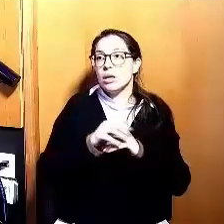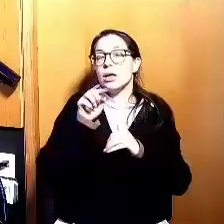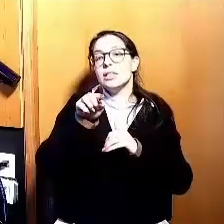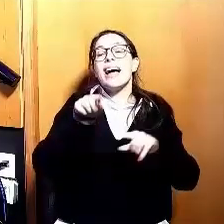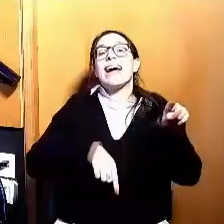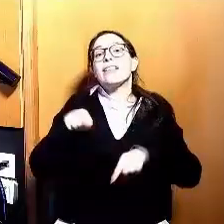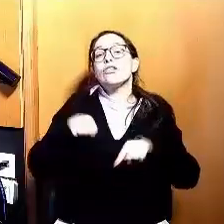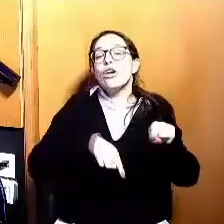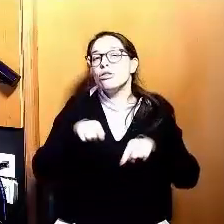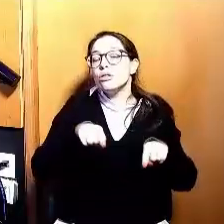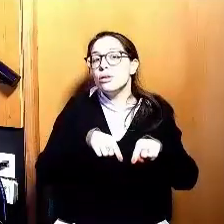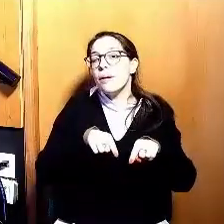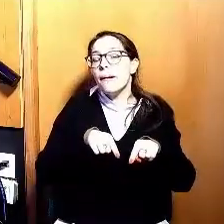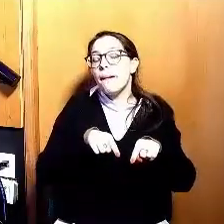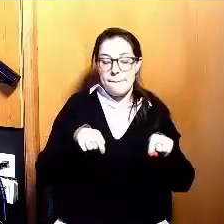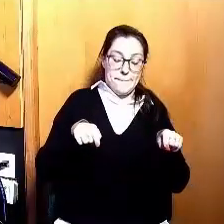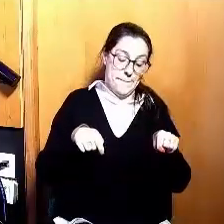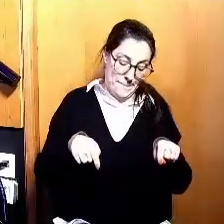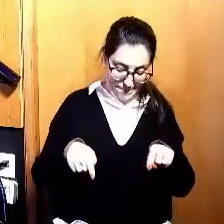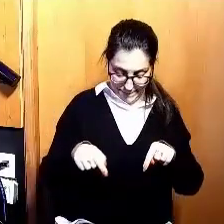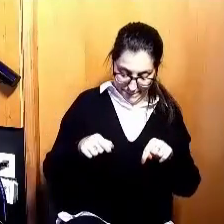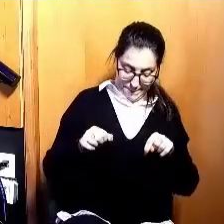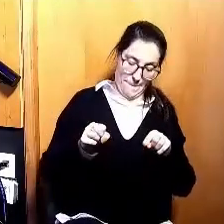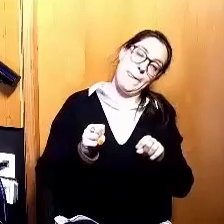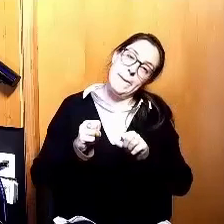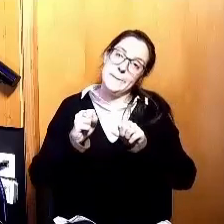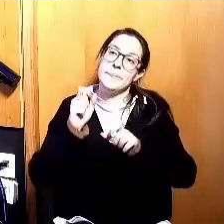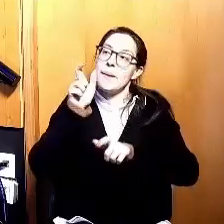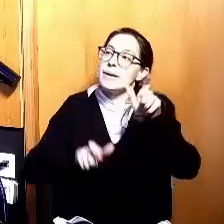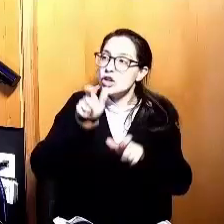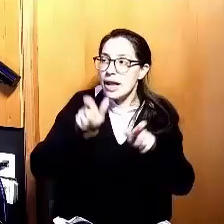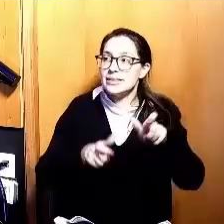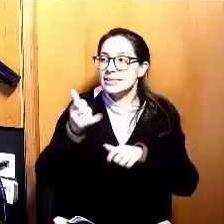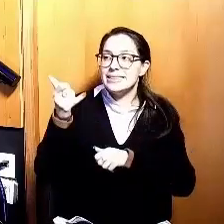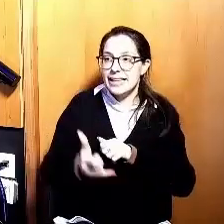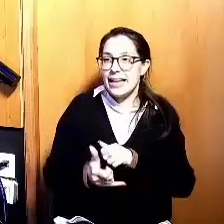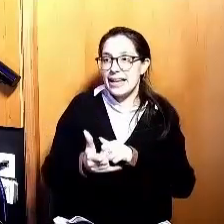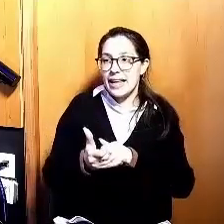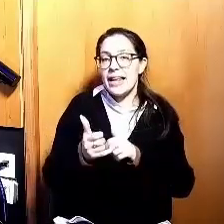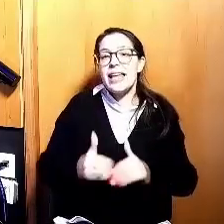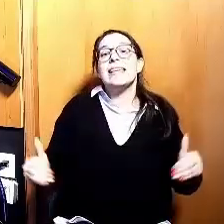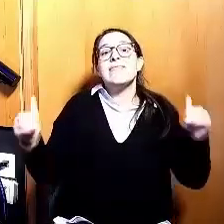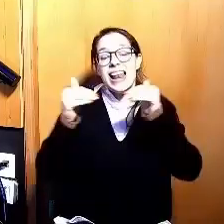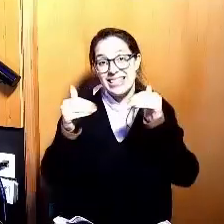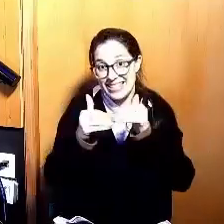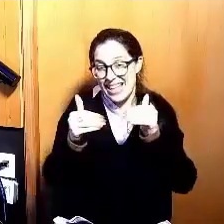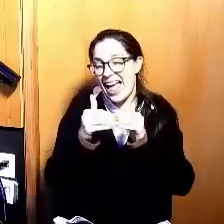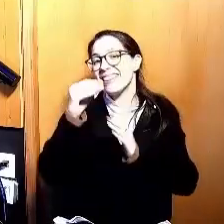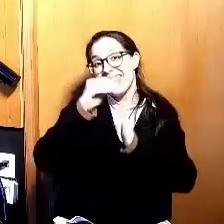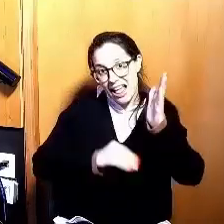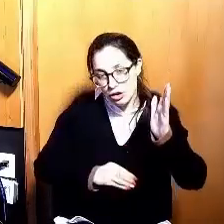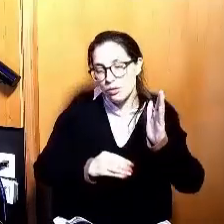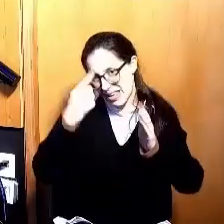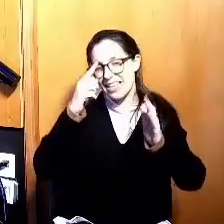que o Arturo tinha falado de da gente ter uma equivalência de dados abertos com